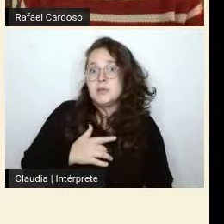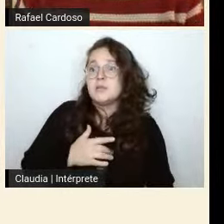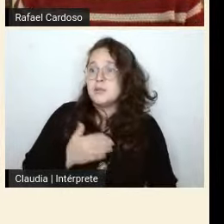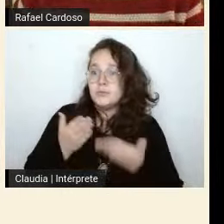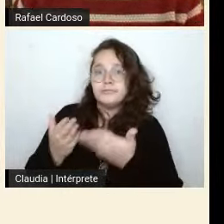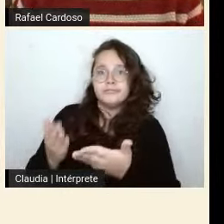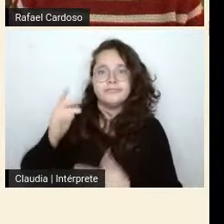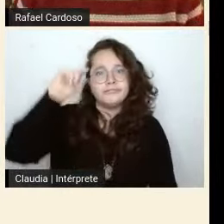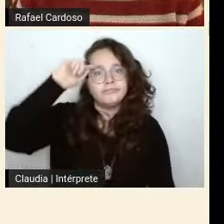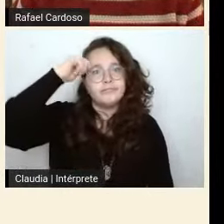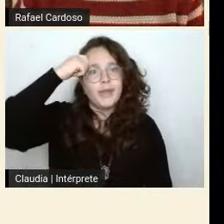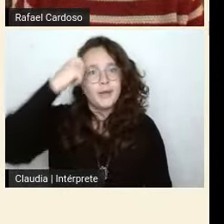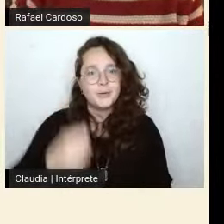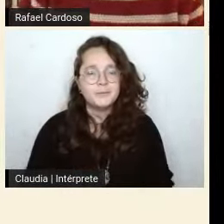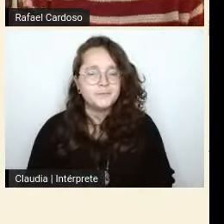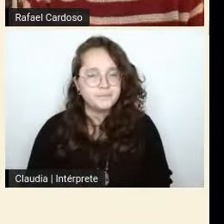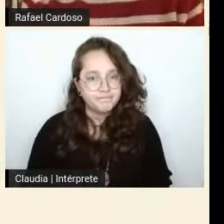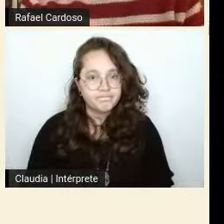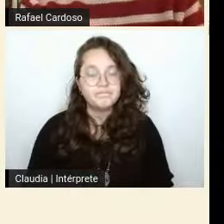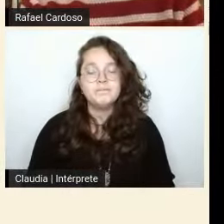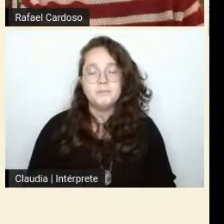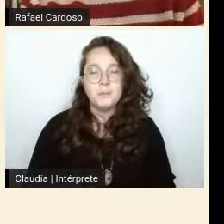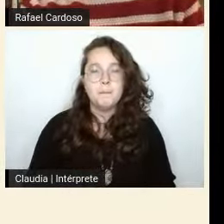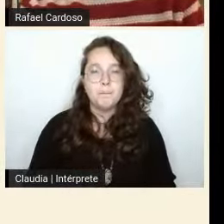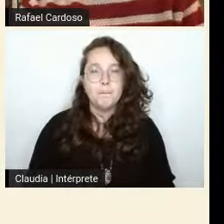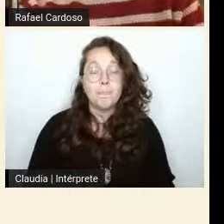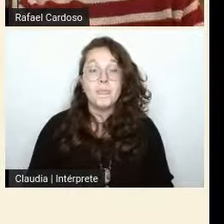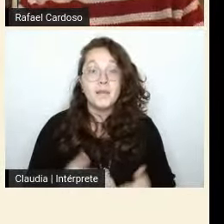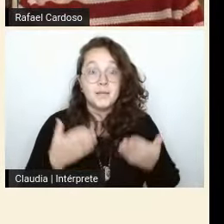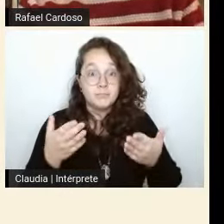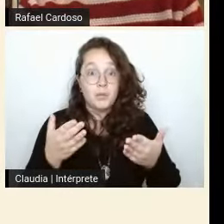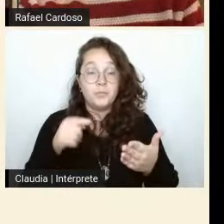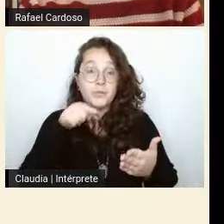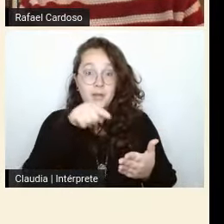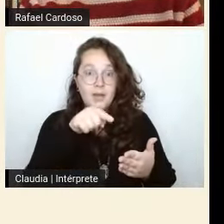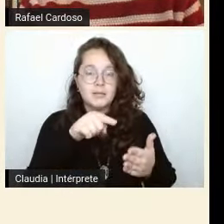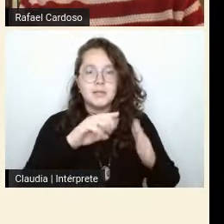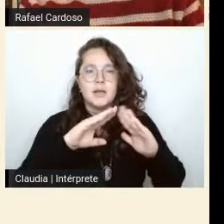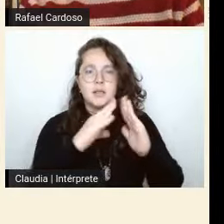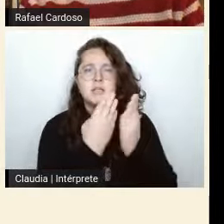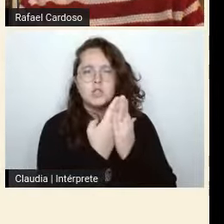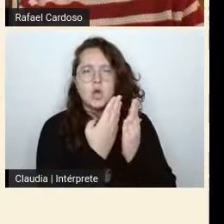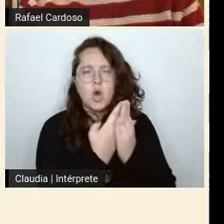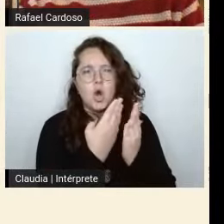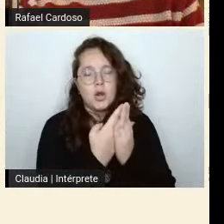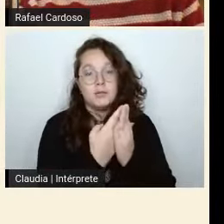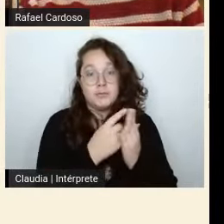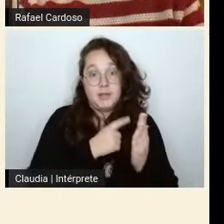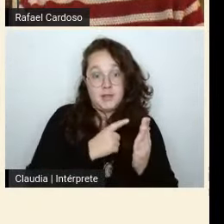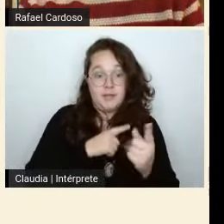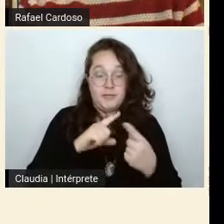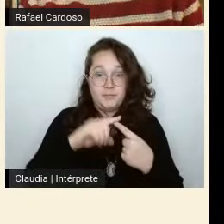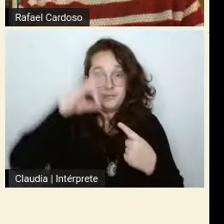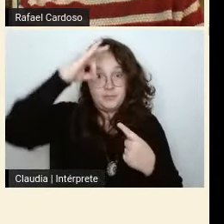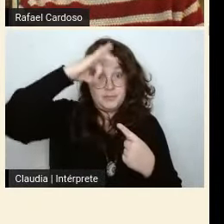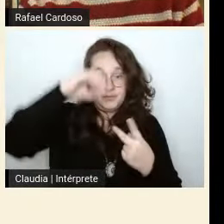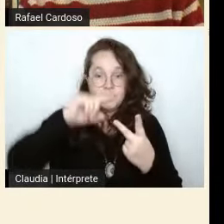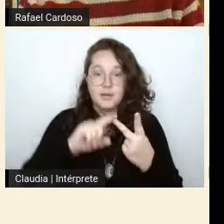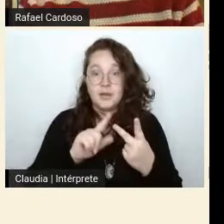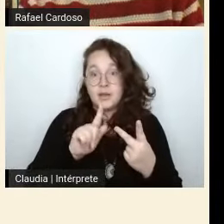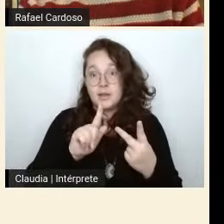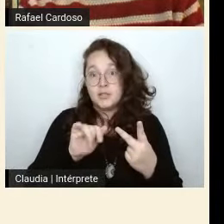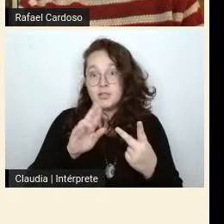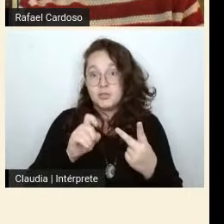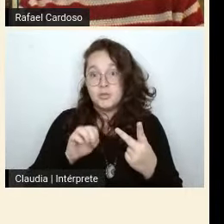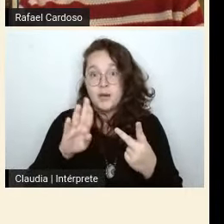aspas. Nessa suposta escola, além de Portinari, Smith agrupou Gilberto Freire, Mário de